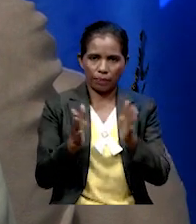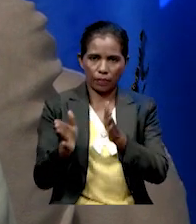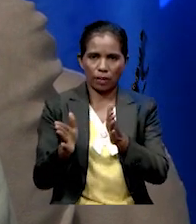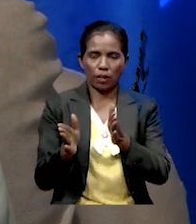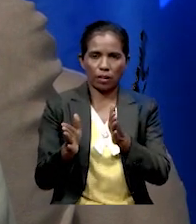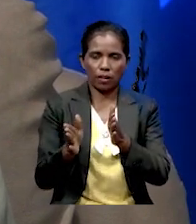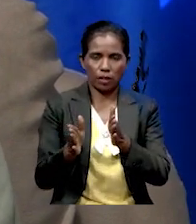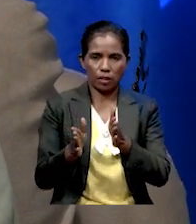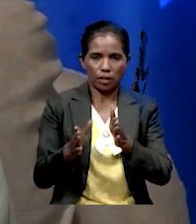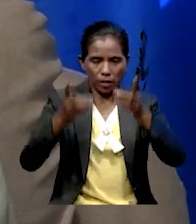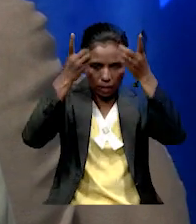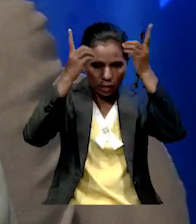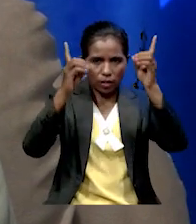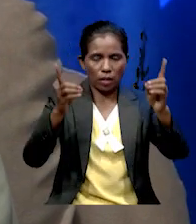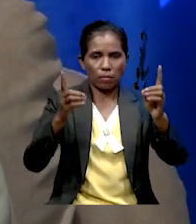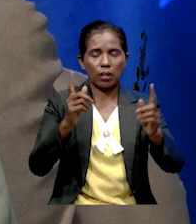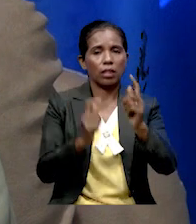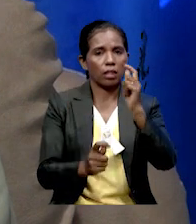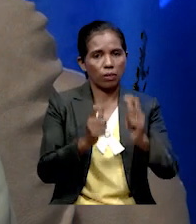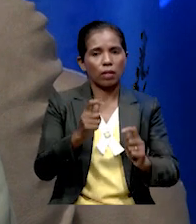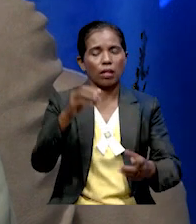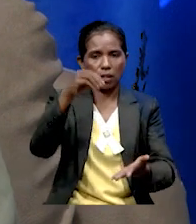tribunal, a tu, ba aplica essa medida de coação.